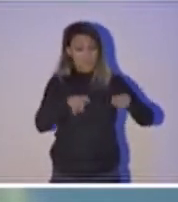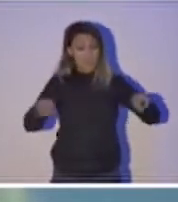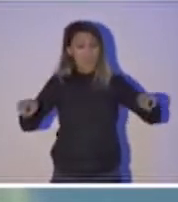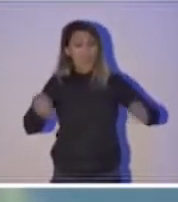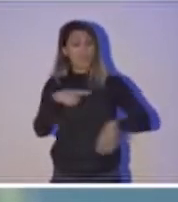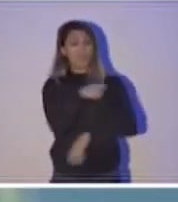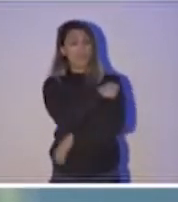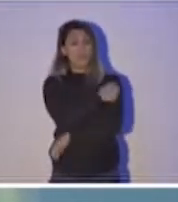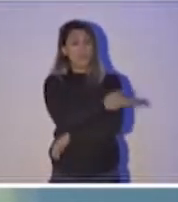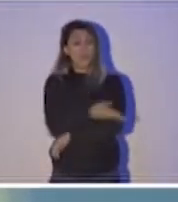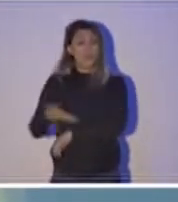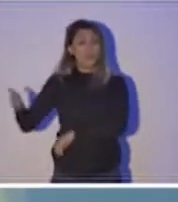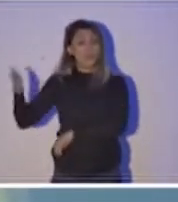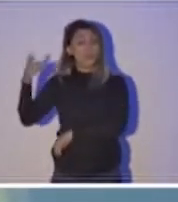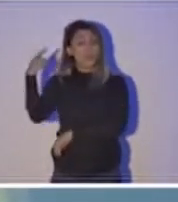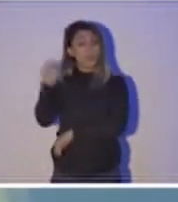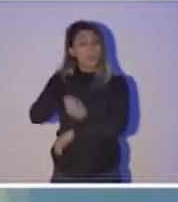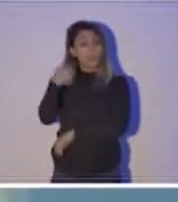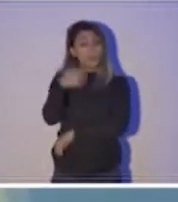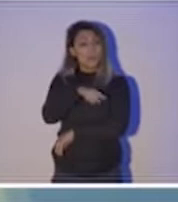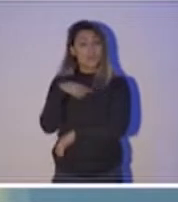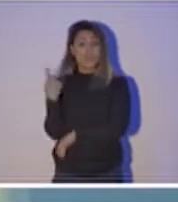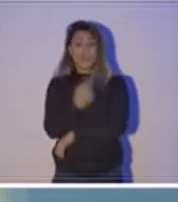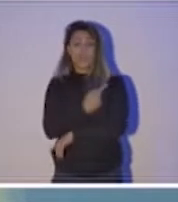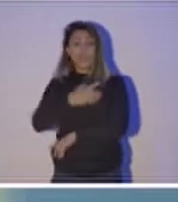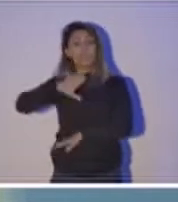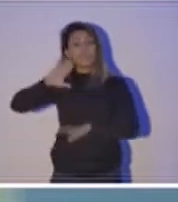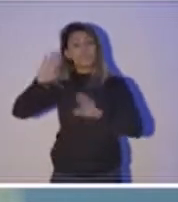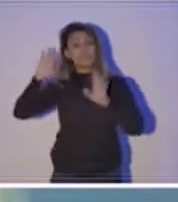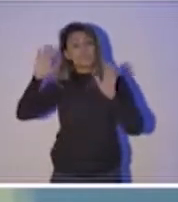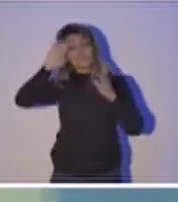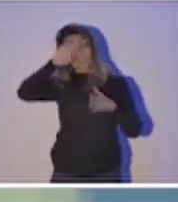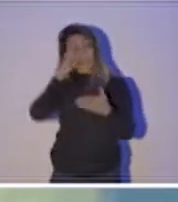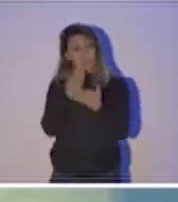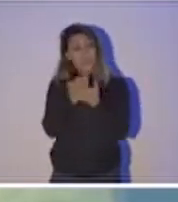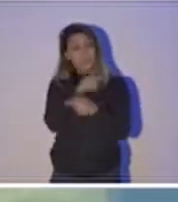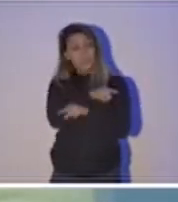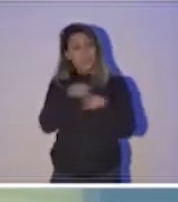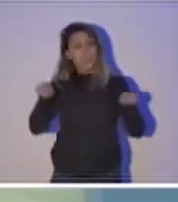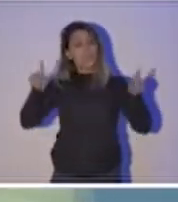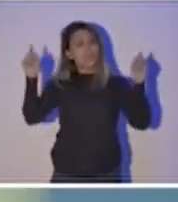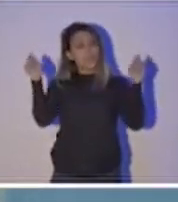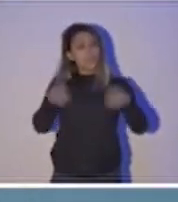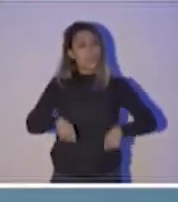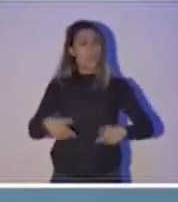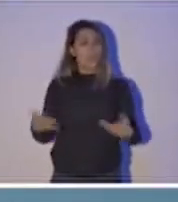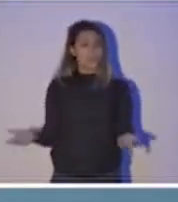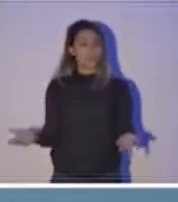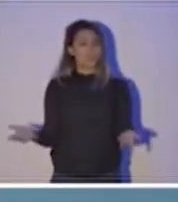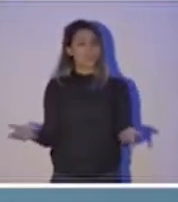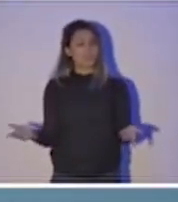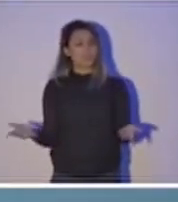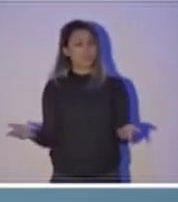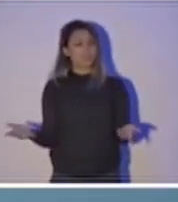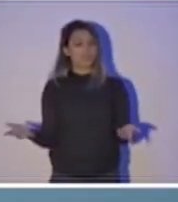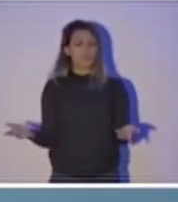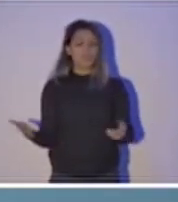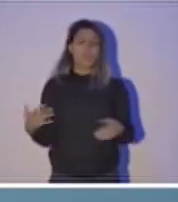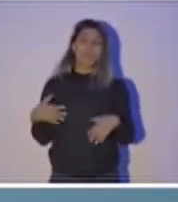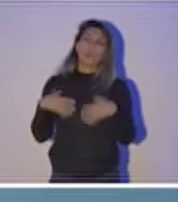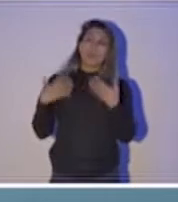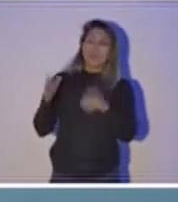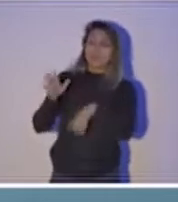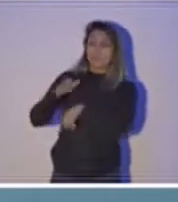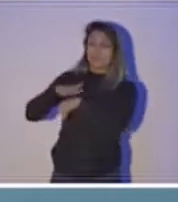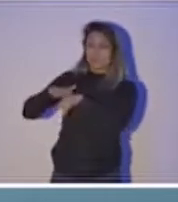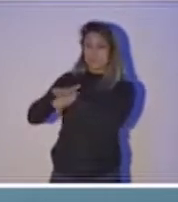para dizer que precisam da gente acreditando que eles são capazes, né? Mas, nessa conversa, a gente fez 2 perguntas para eles.